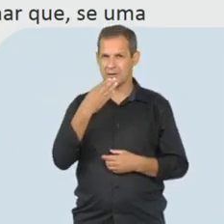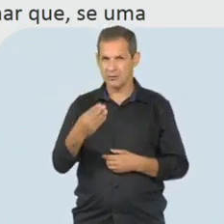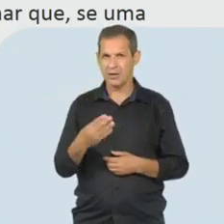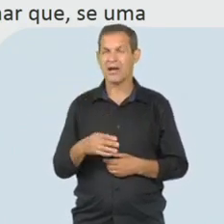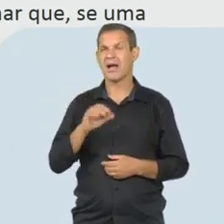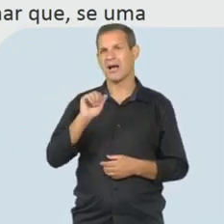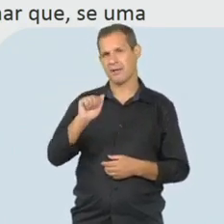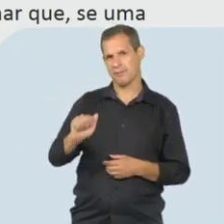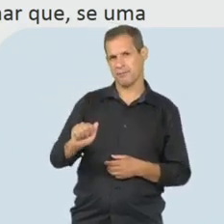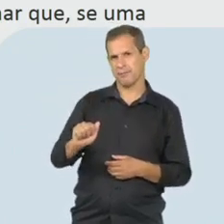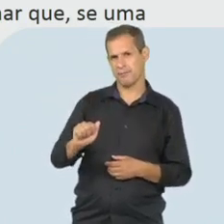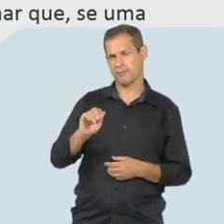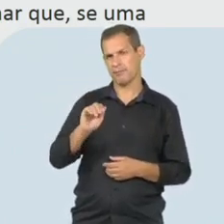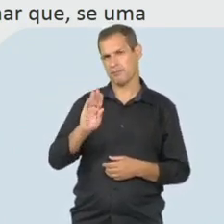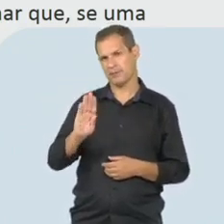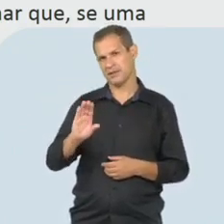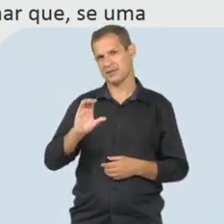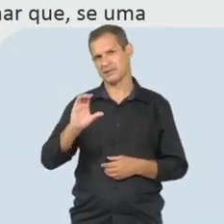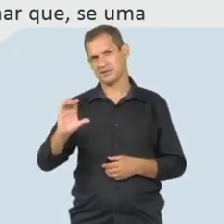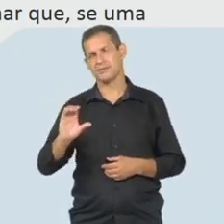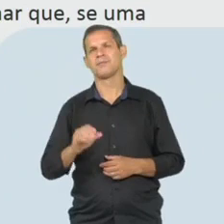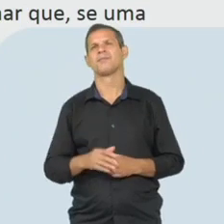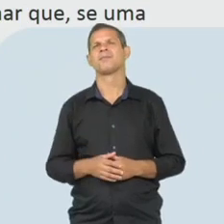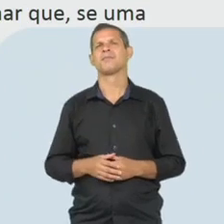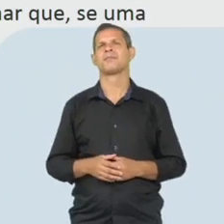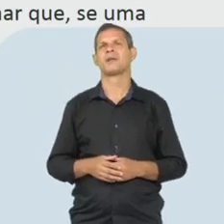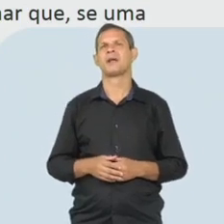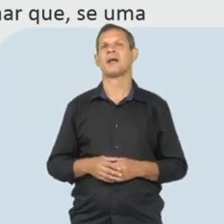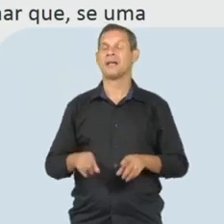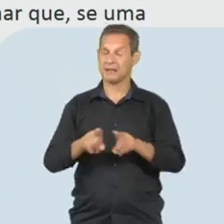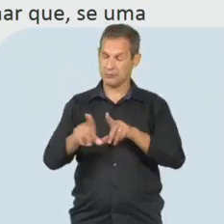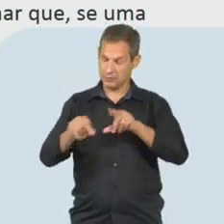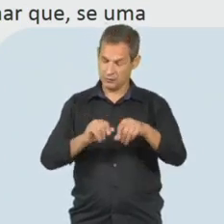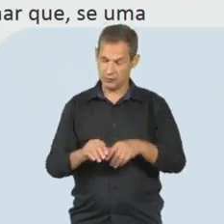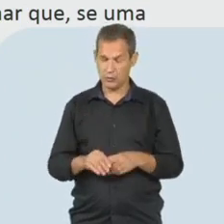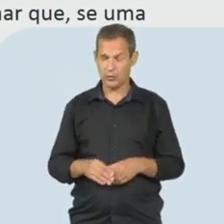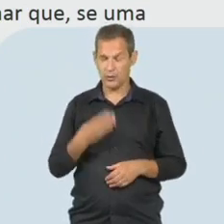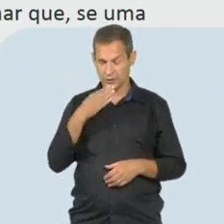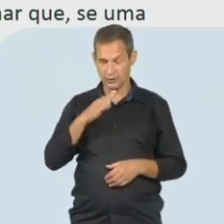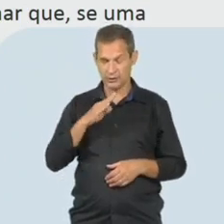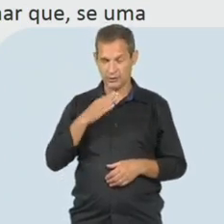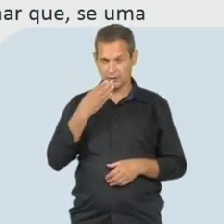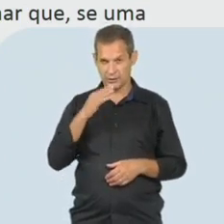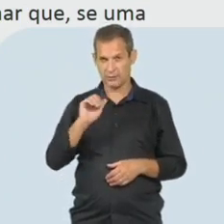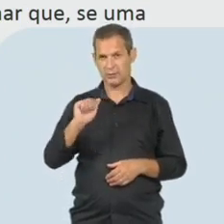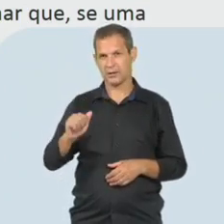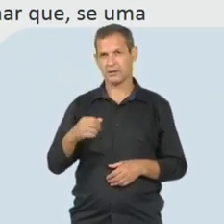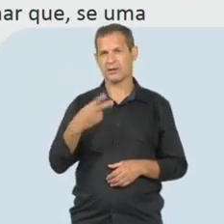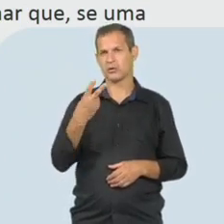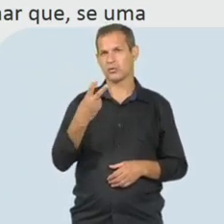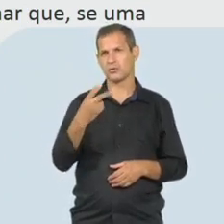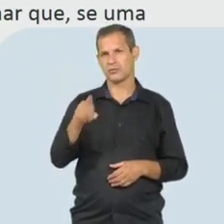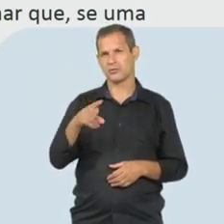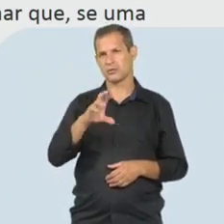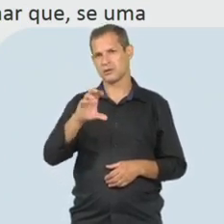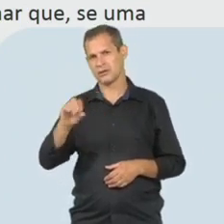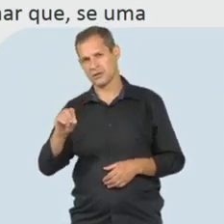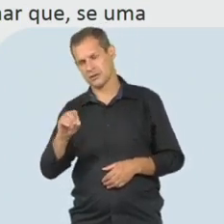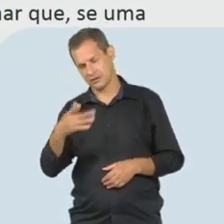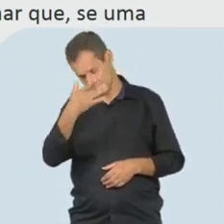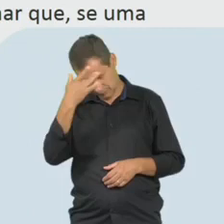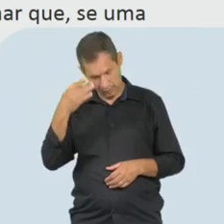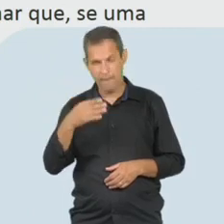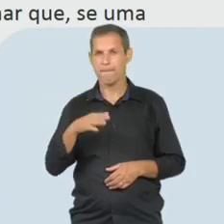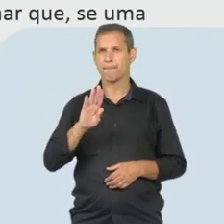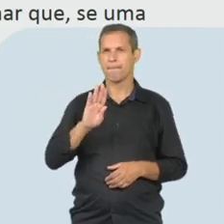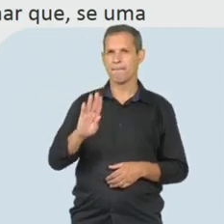marca A, B e C. Preferência da marca A, nós temos 2.500 pessoas, B, 1.150, letra